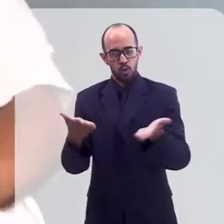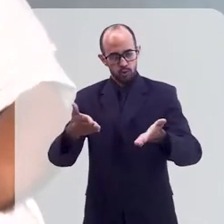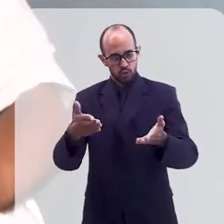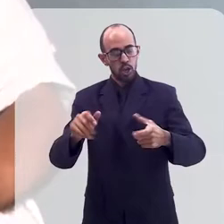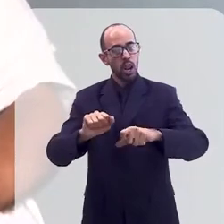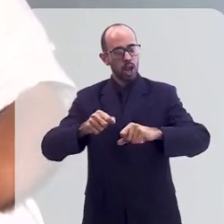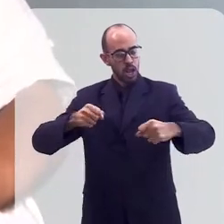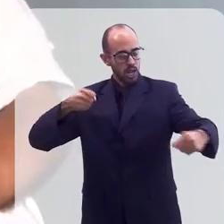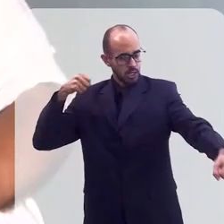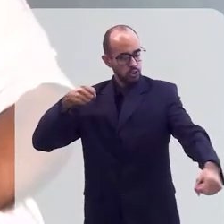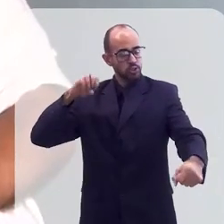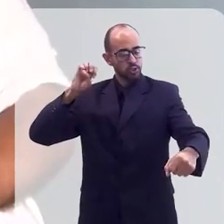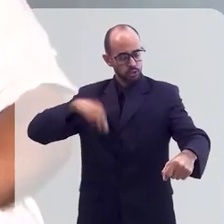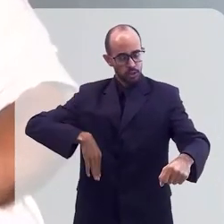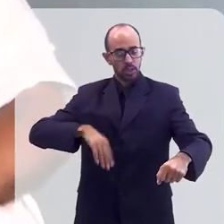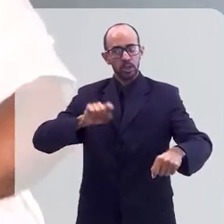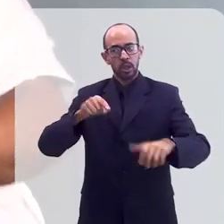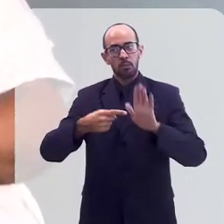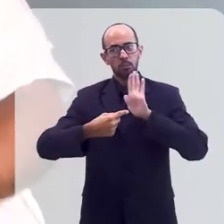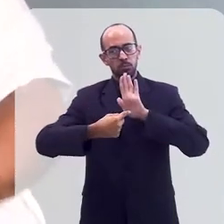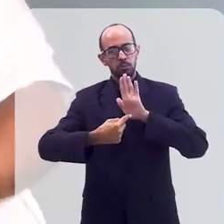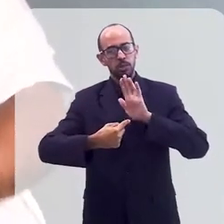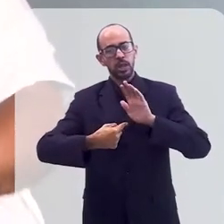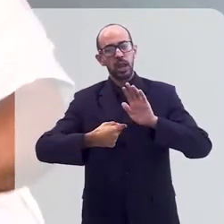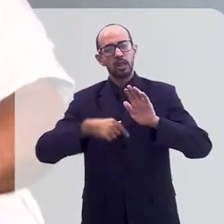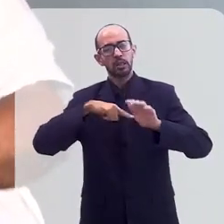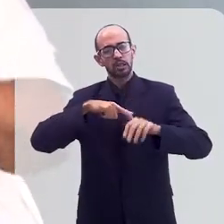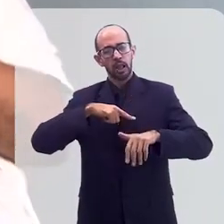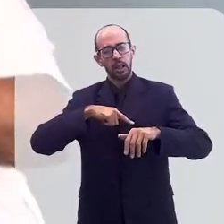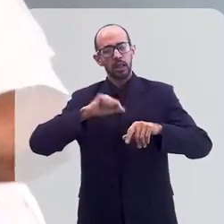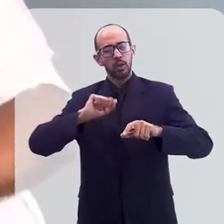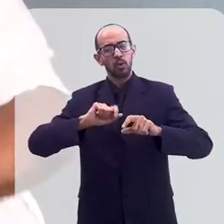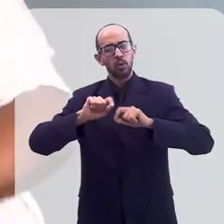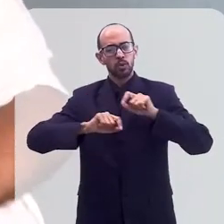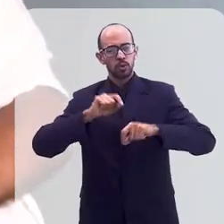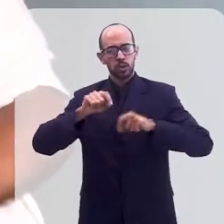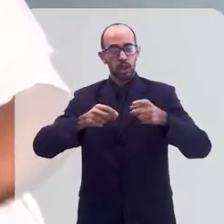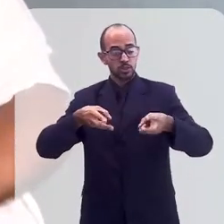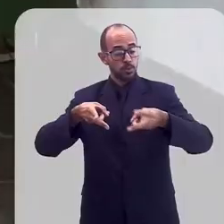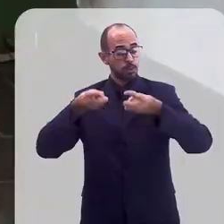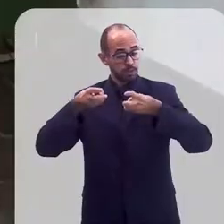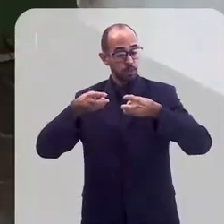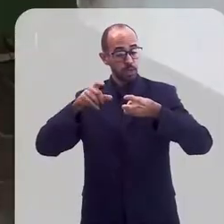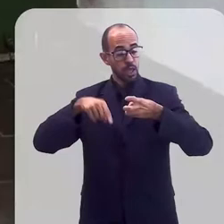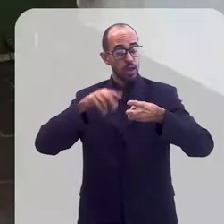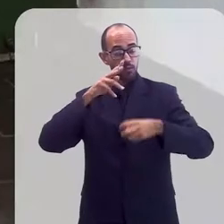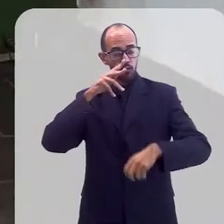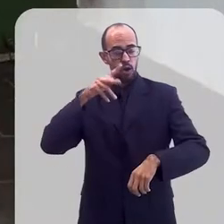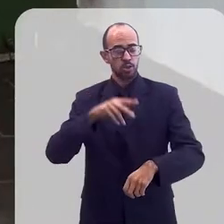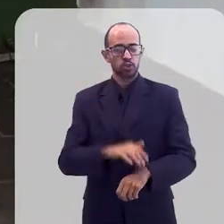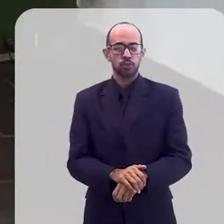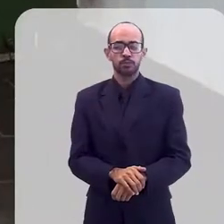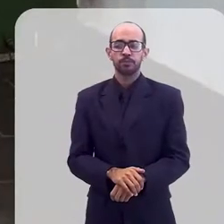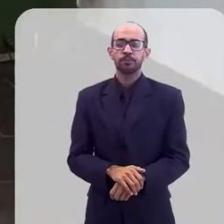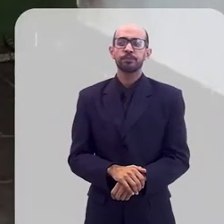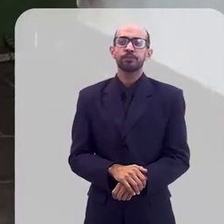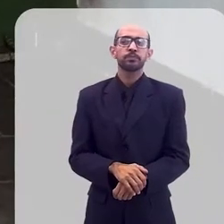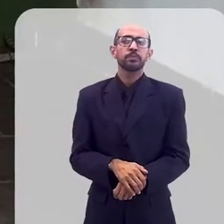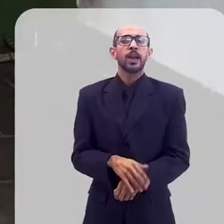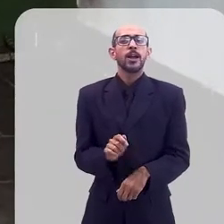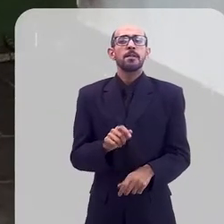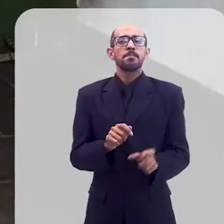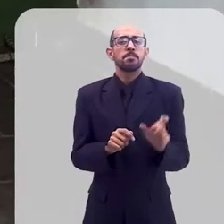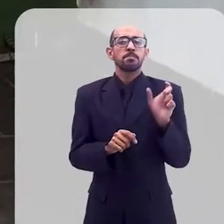grande. E hoje está se mostrando de novo, né? Com força. O termo matriz africana é um